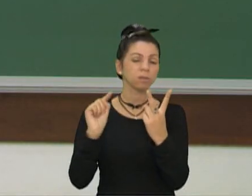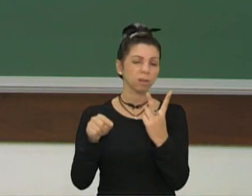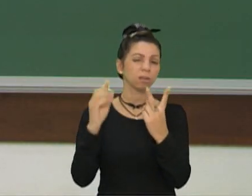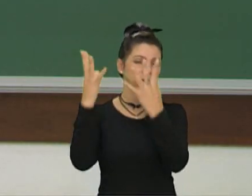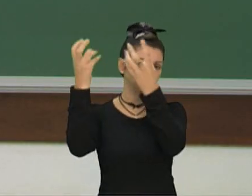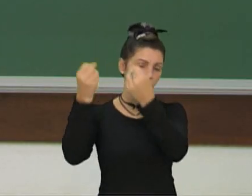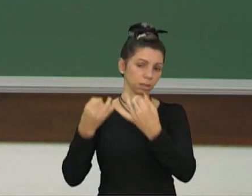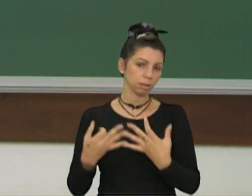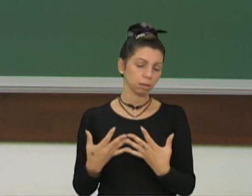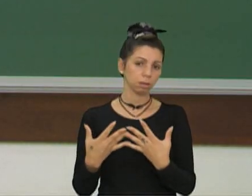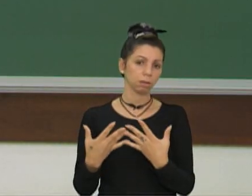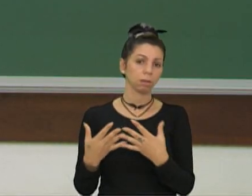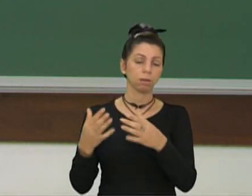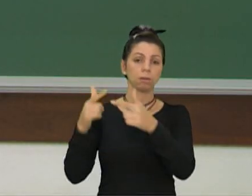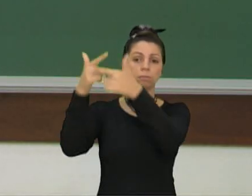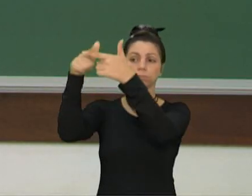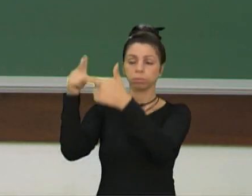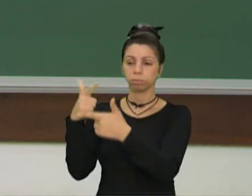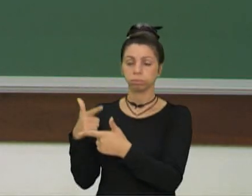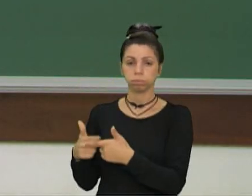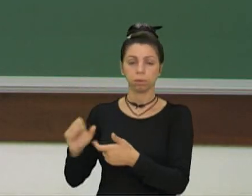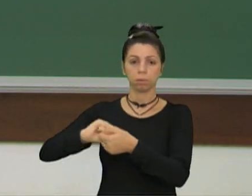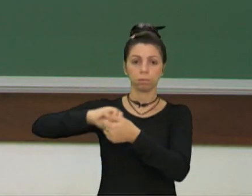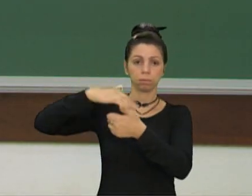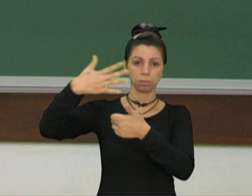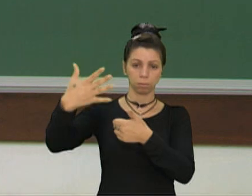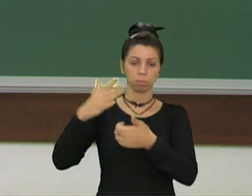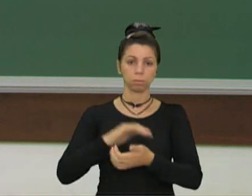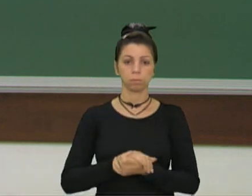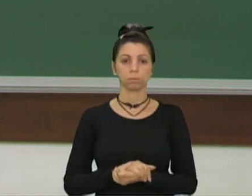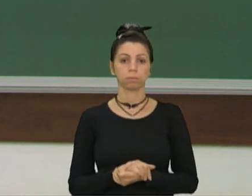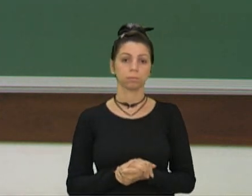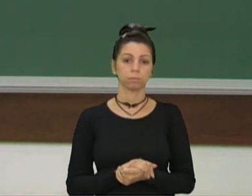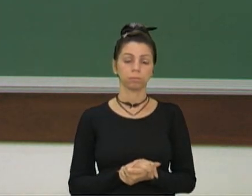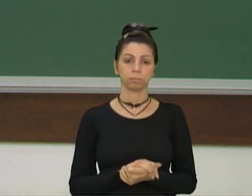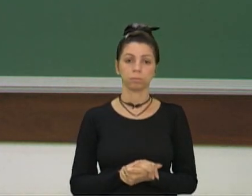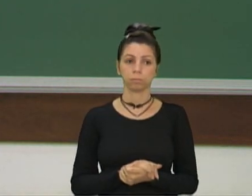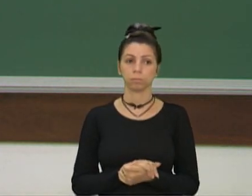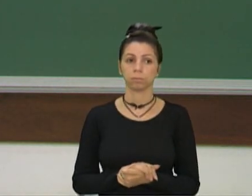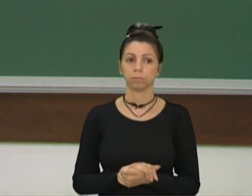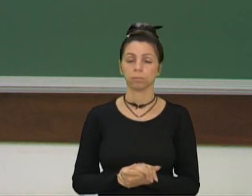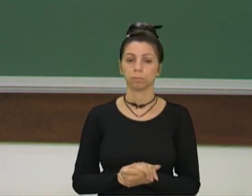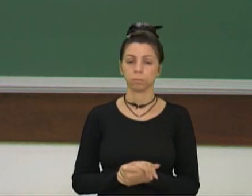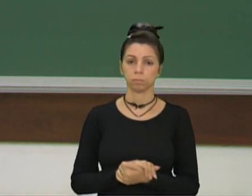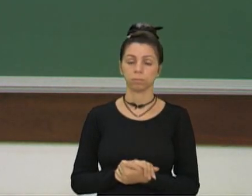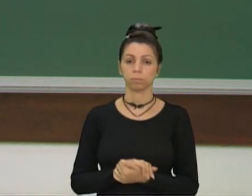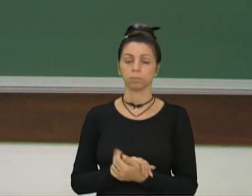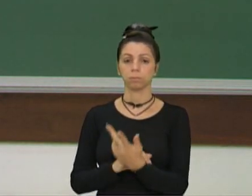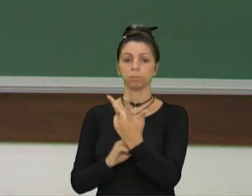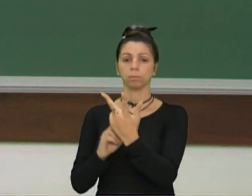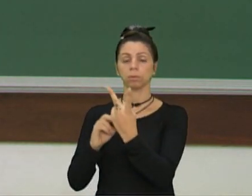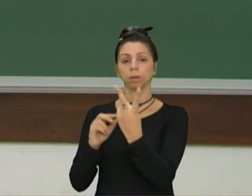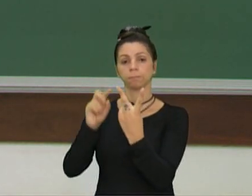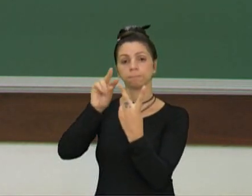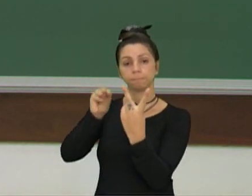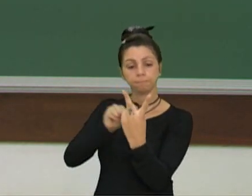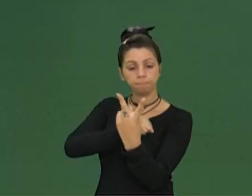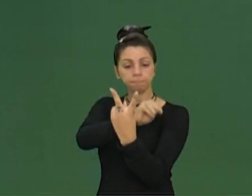hoje, simplificando o índice com expoente, eu tenho aqui o quê? 2 raiz de 5.